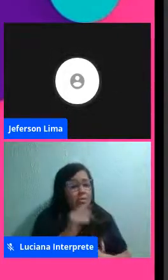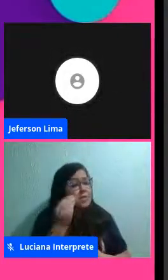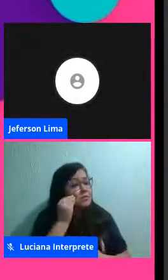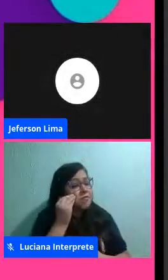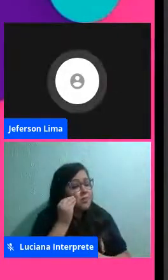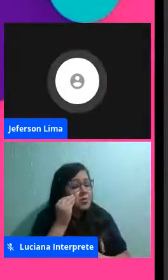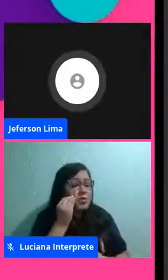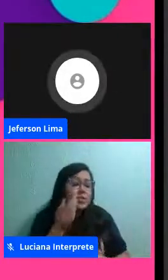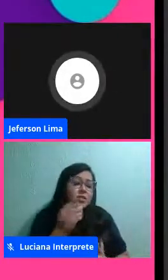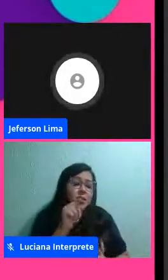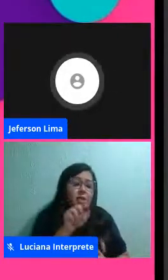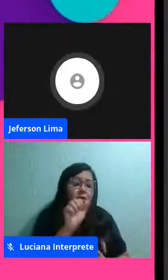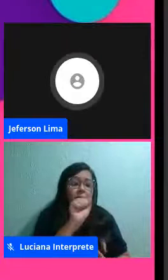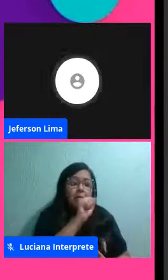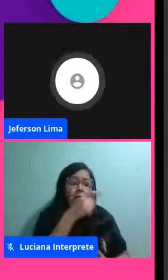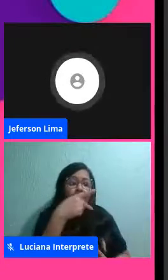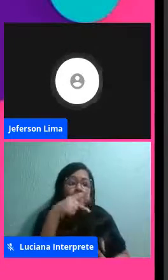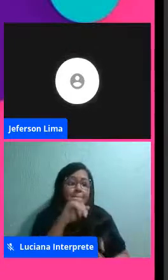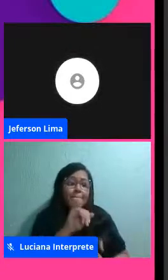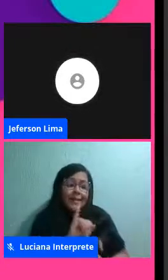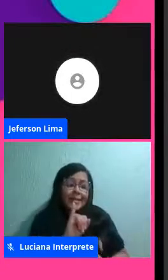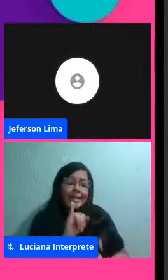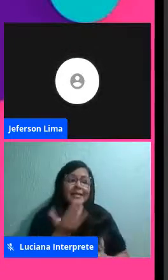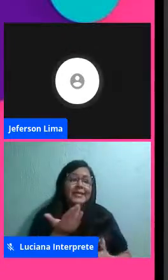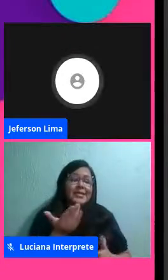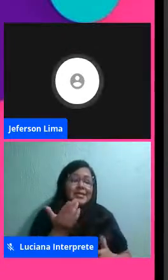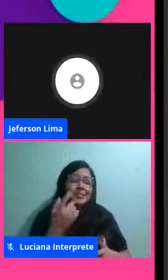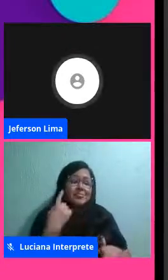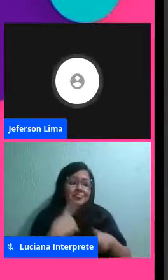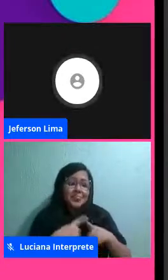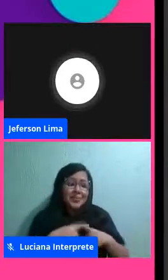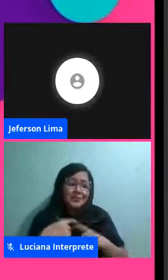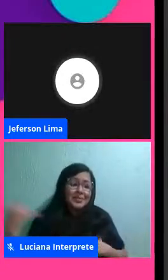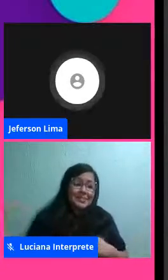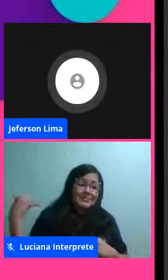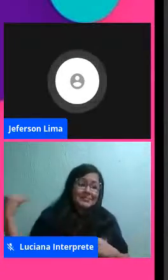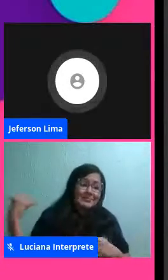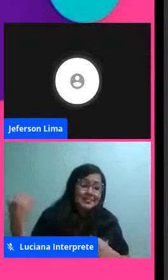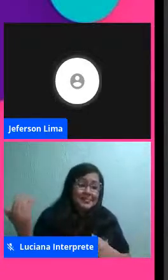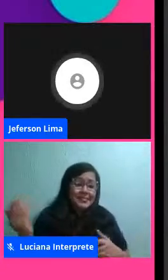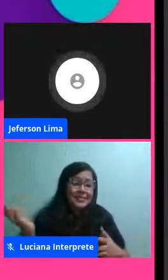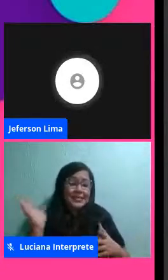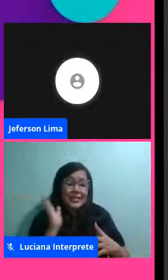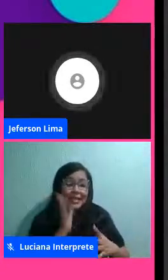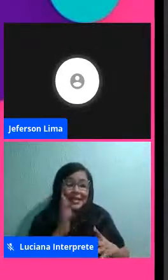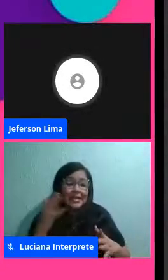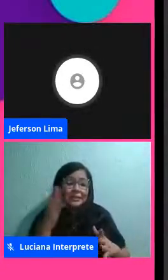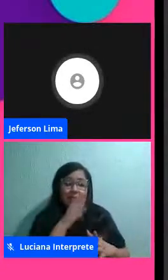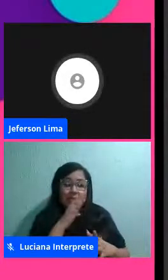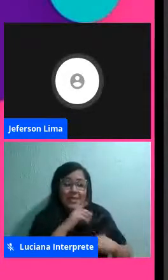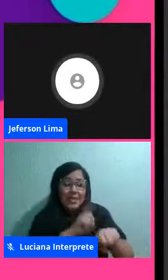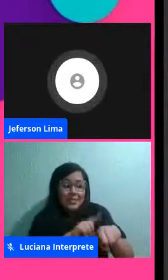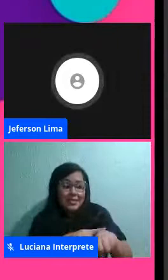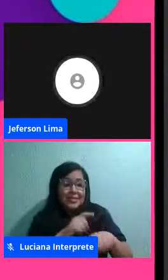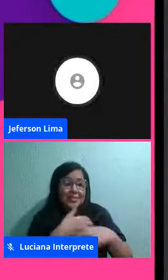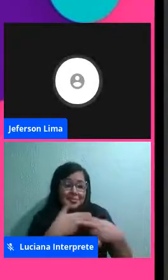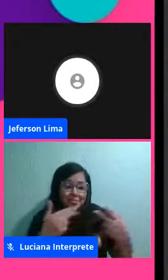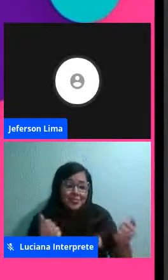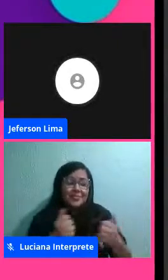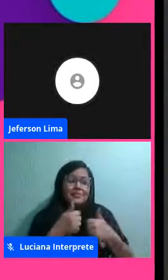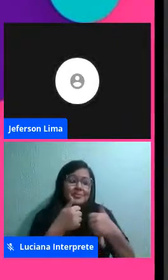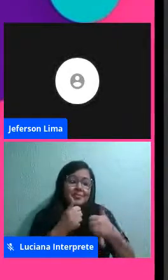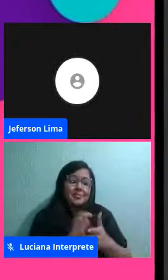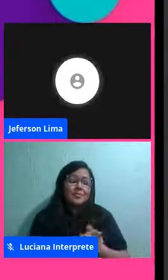porque galera tá me cortando aqui, perdão. Mas eu acredito que foi uma ótima oportunidade. Espero que vocês tenham aproveitado aí